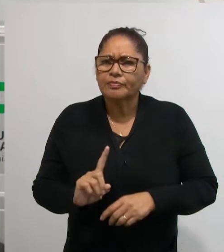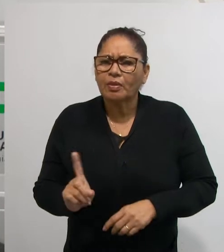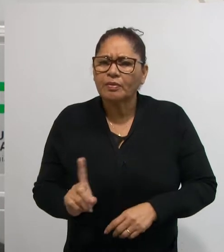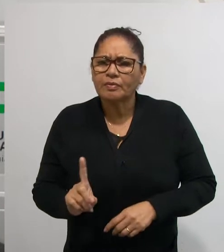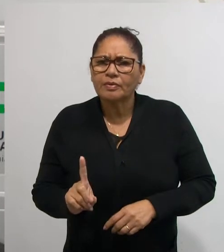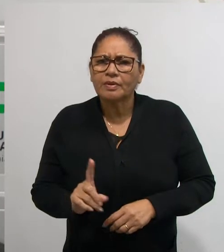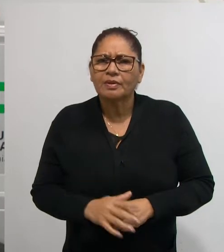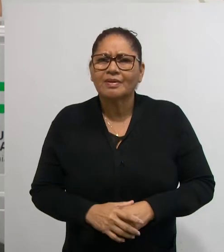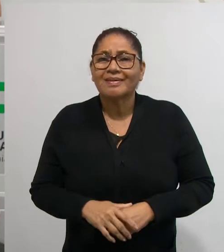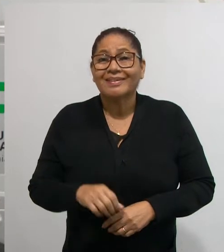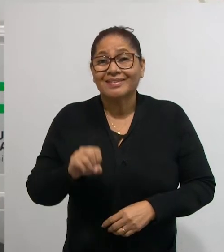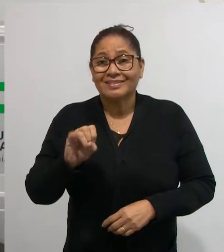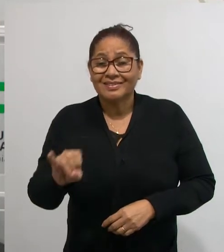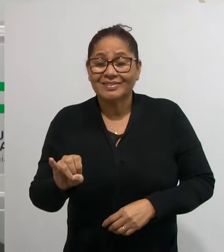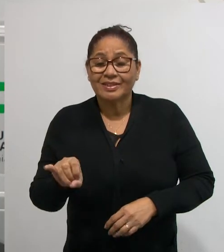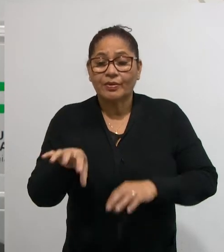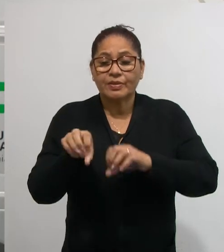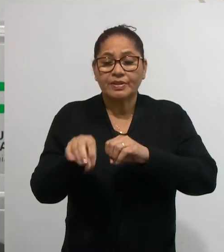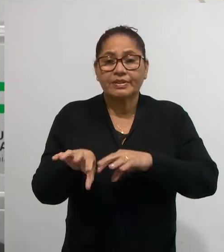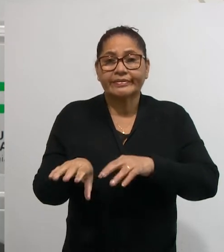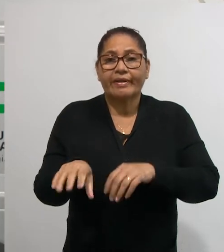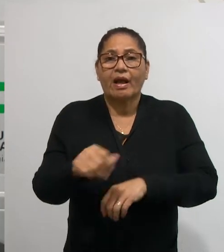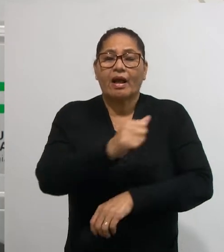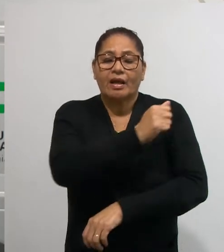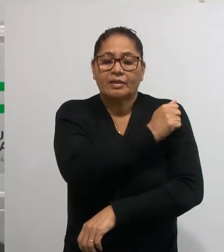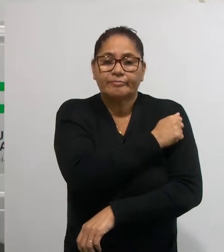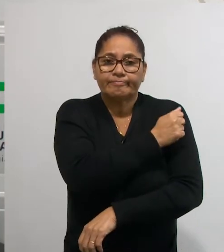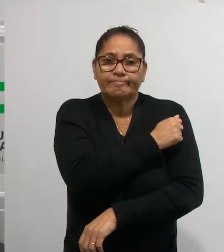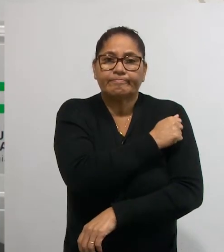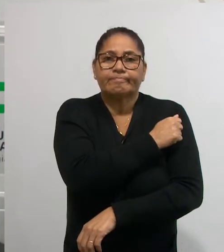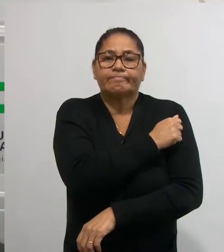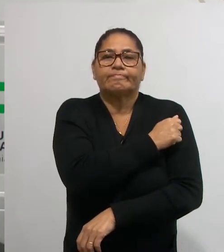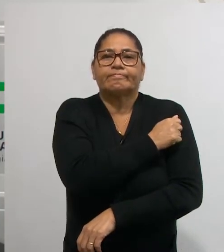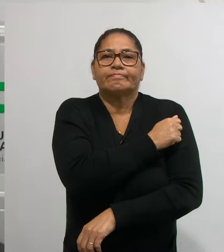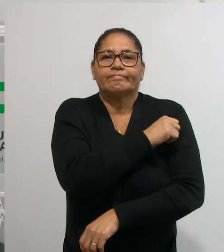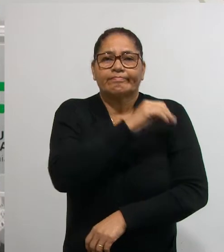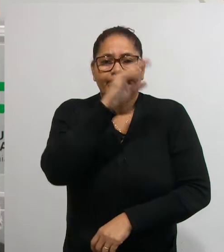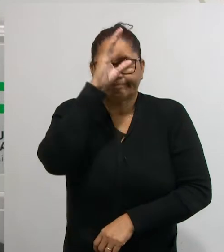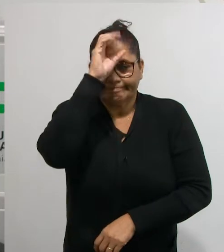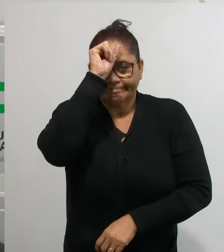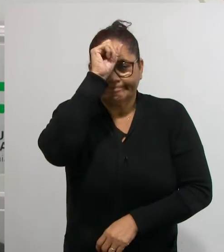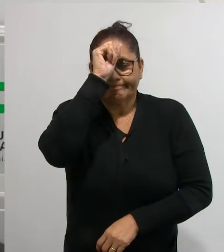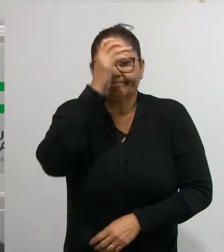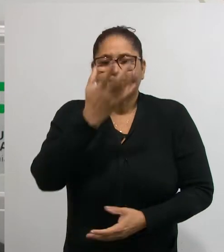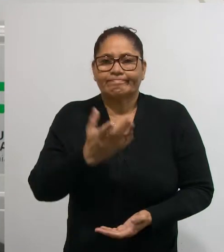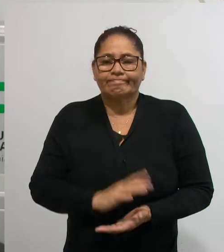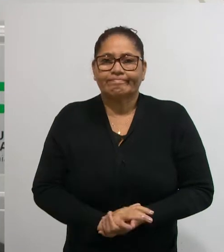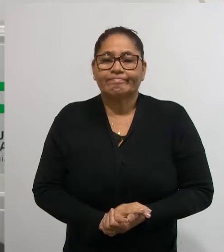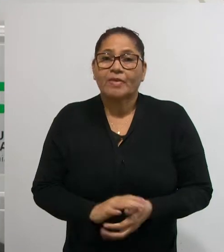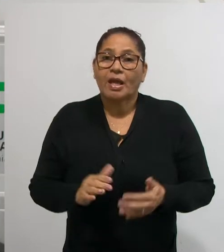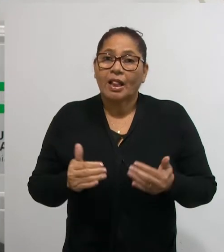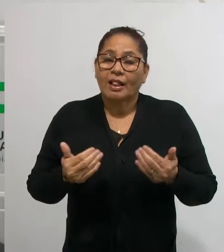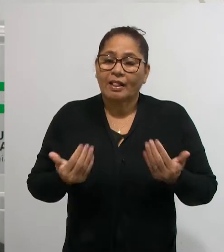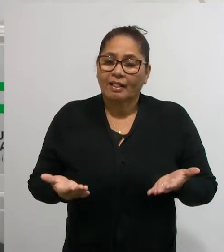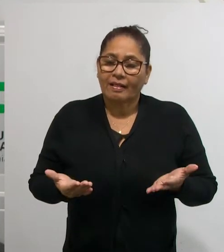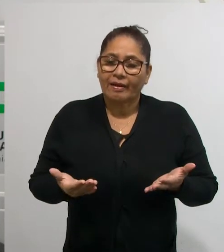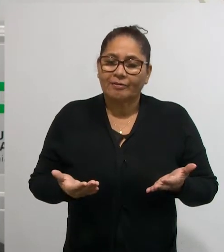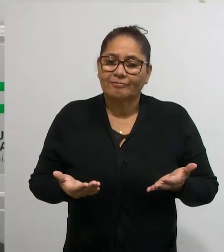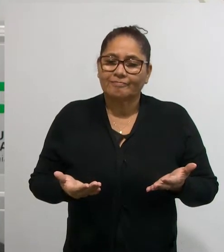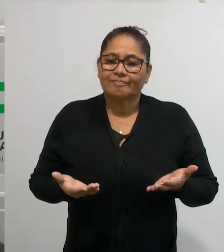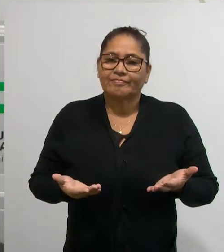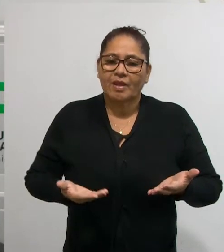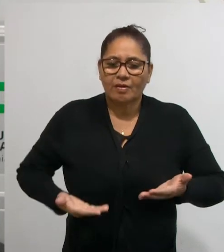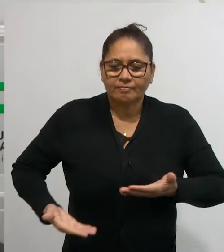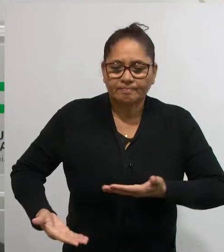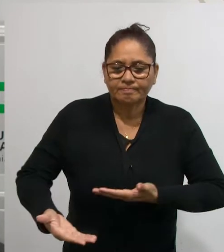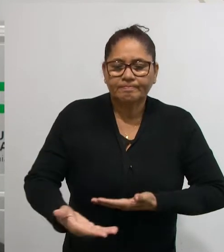Não. Se eu ensinar, o meu aluno tem que aprender. Entendeu? Então, é uma ação